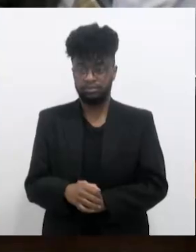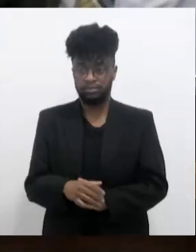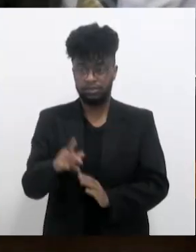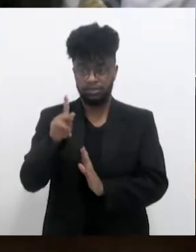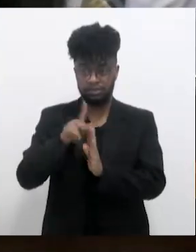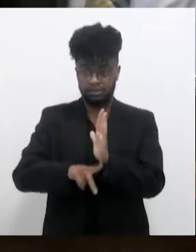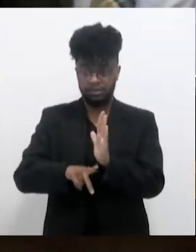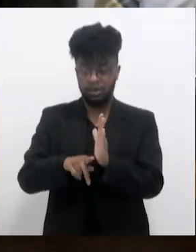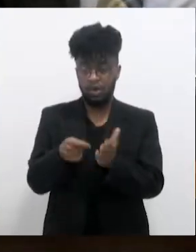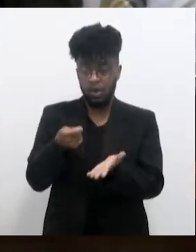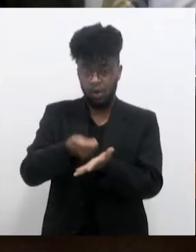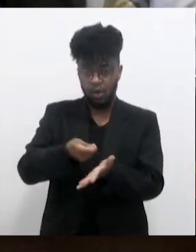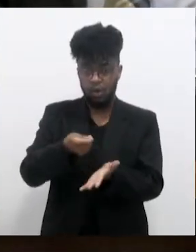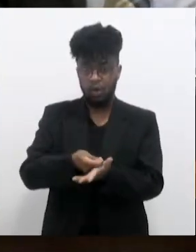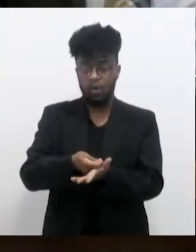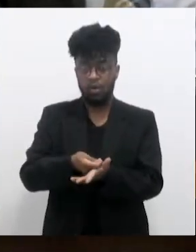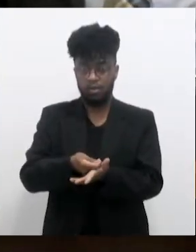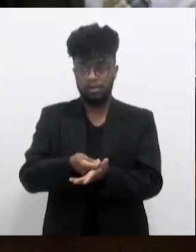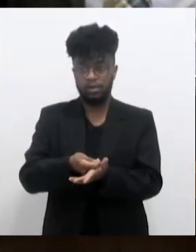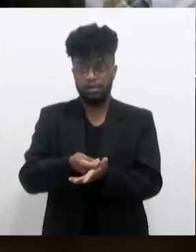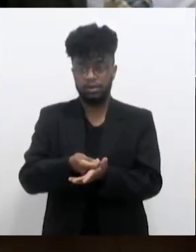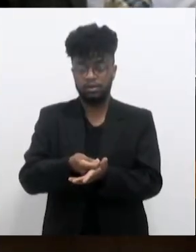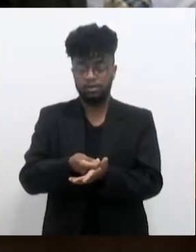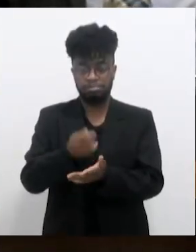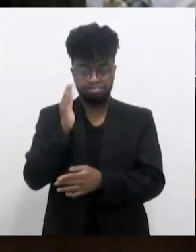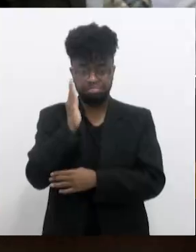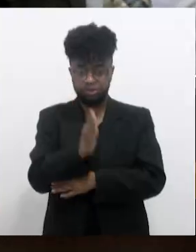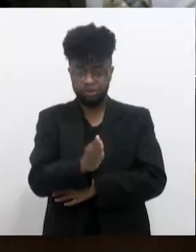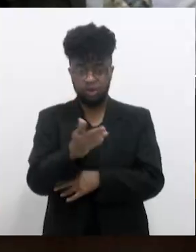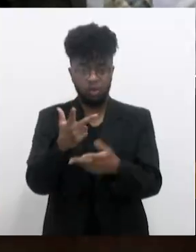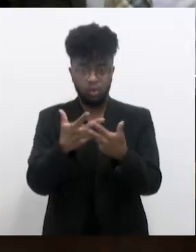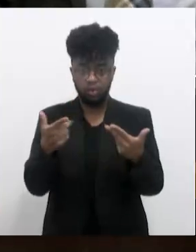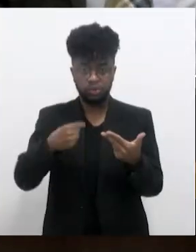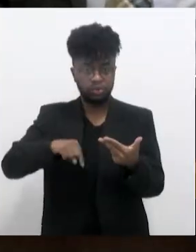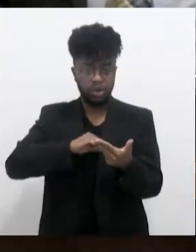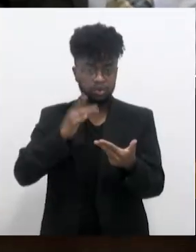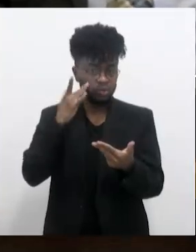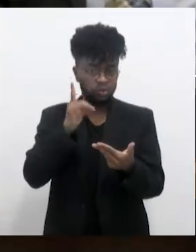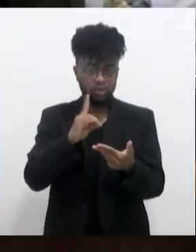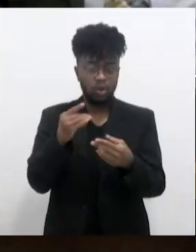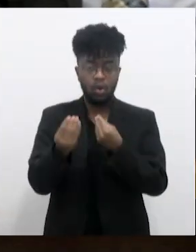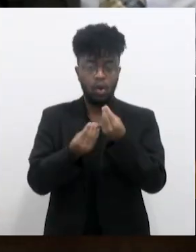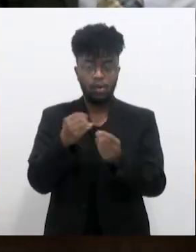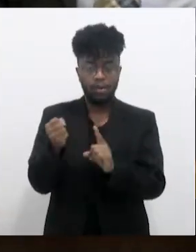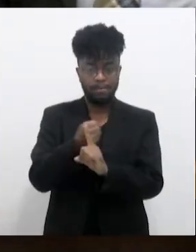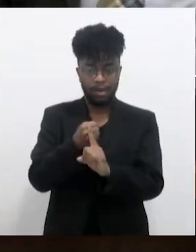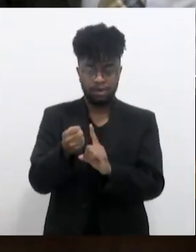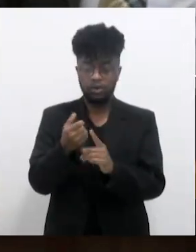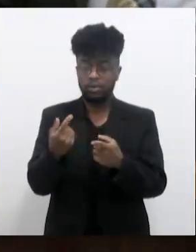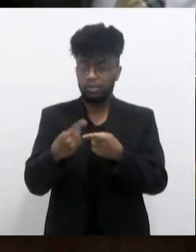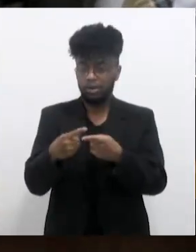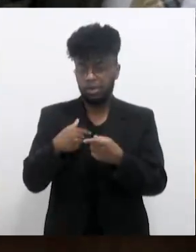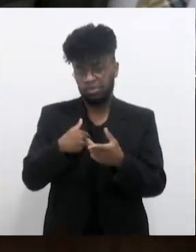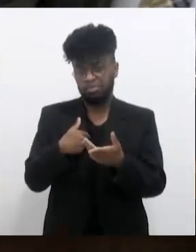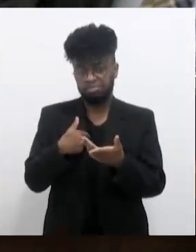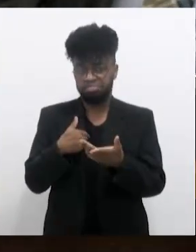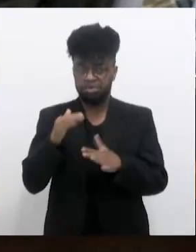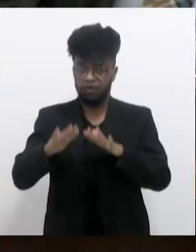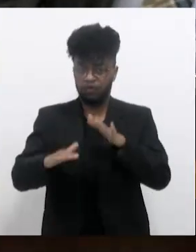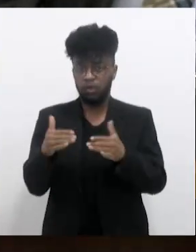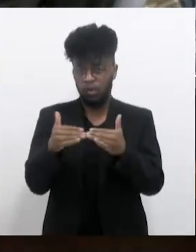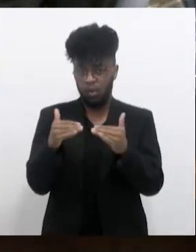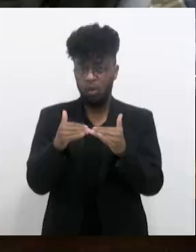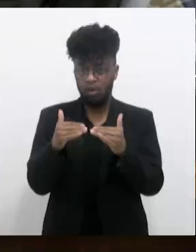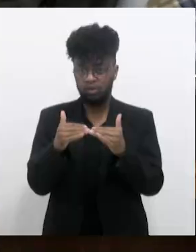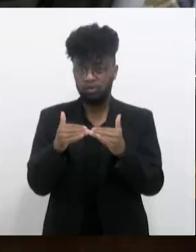diretamente impondo algo que a gente não sabe nem qual será o impacto. Eu até concordaria, e concordo,